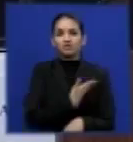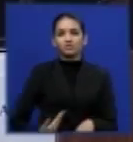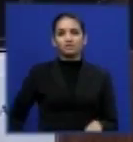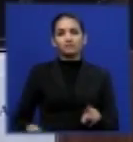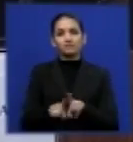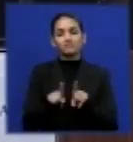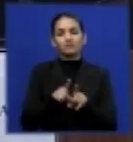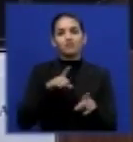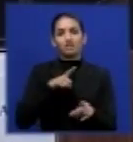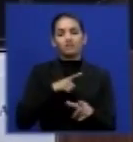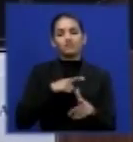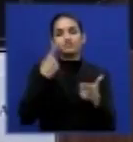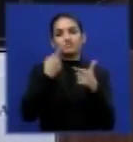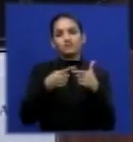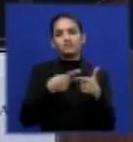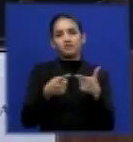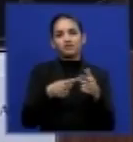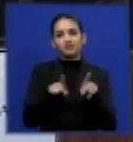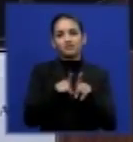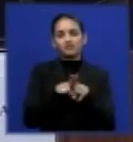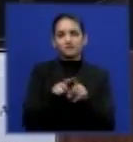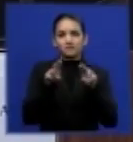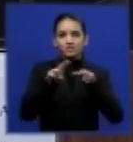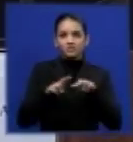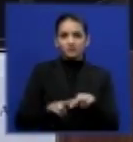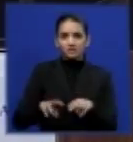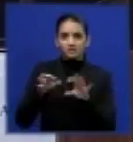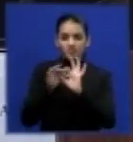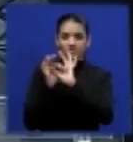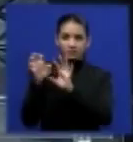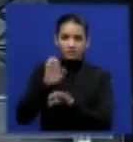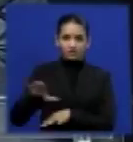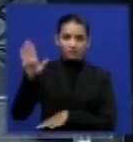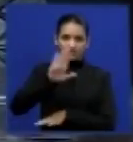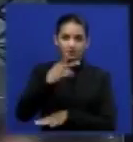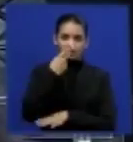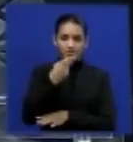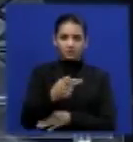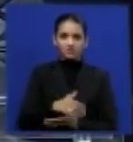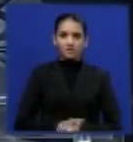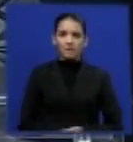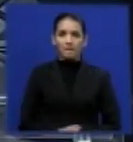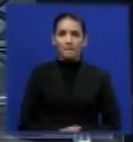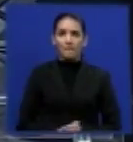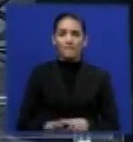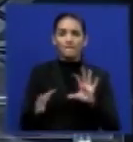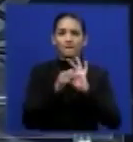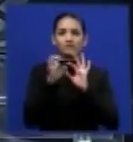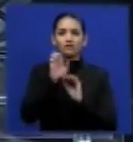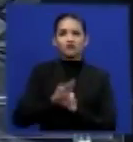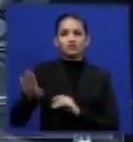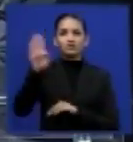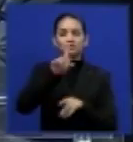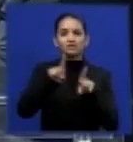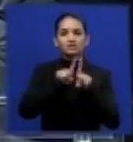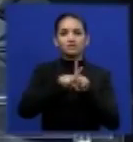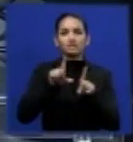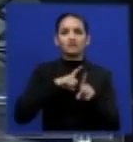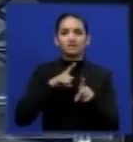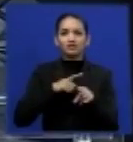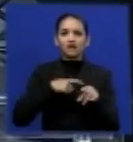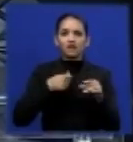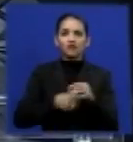medida questionada pela união europeia a união europeia formulou recurso de apelação